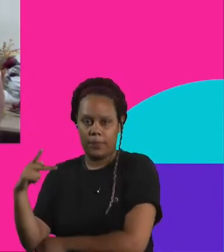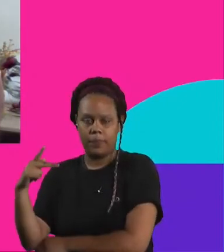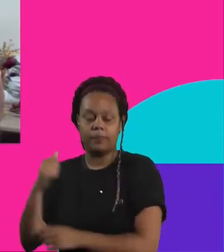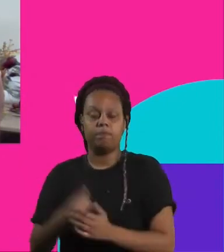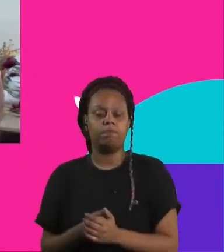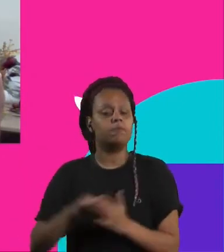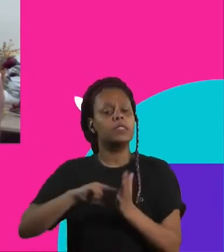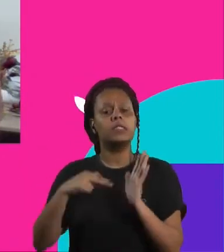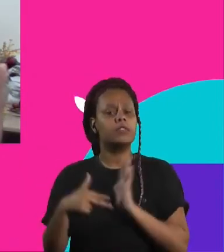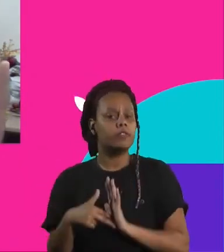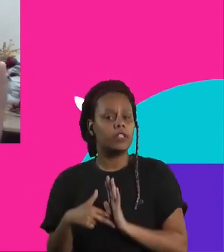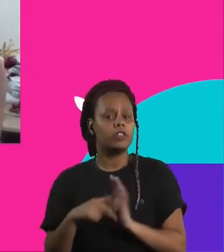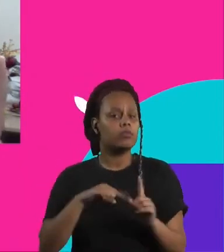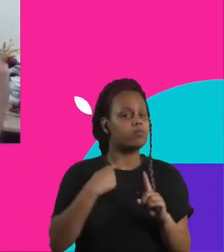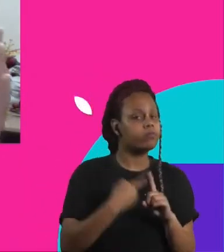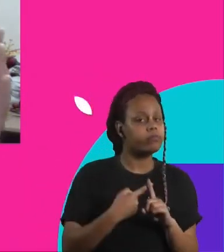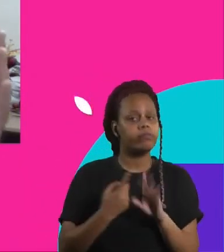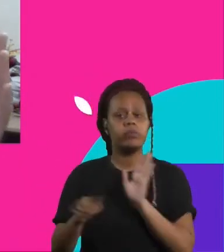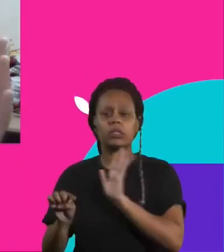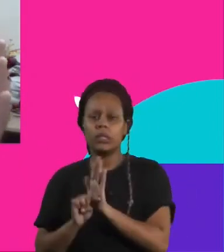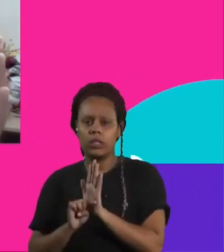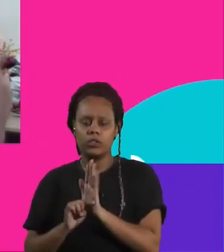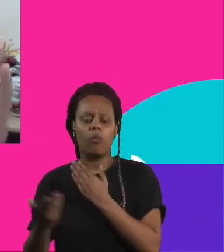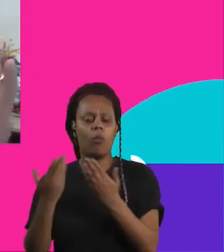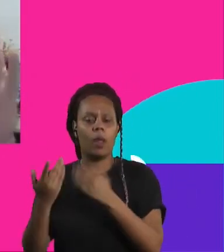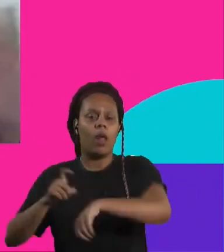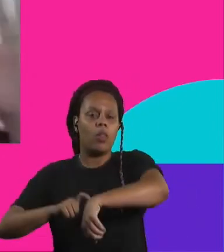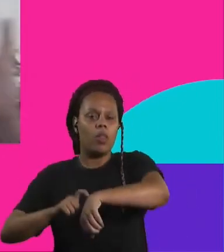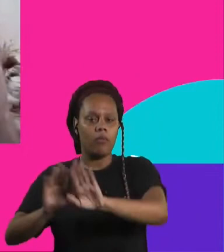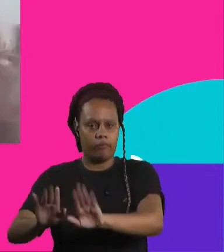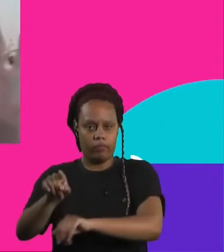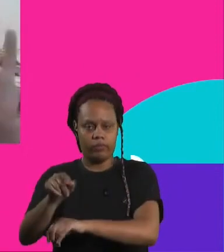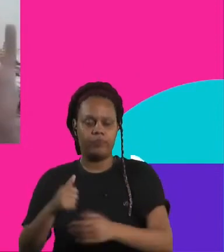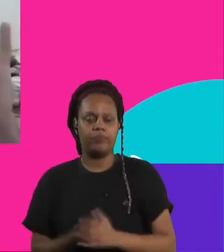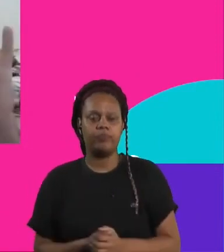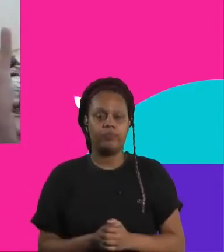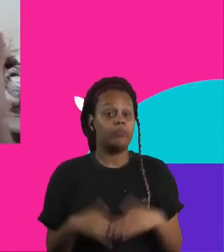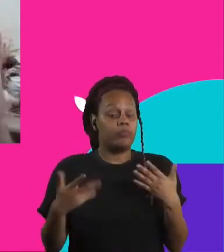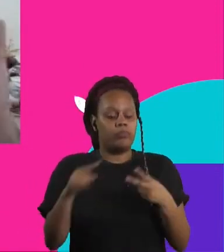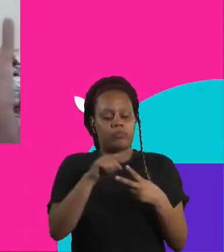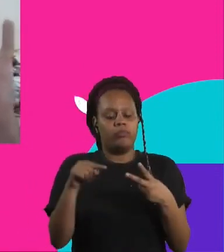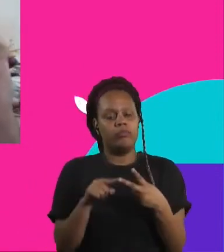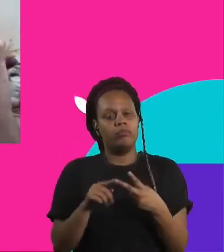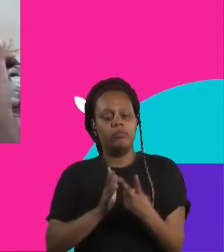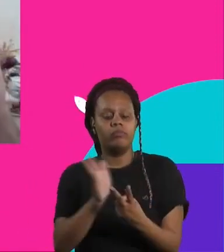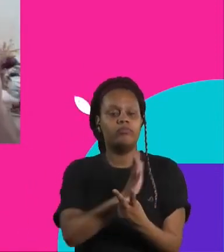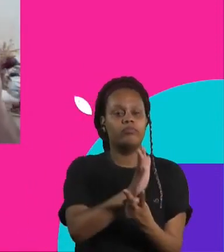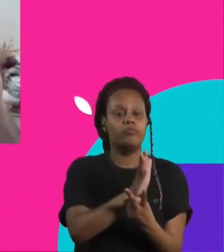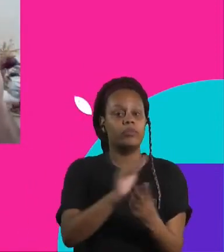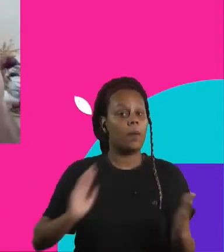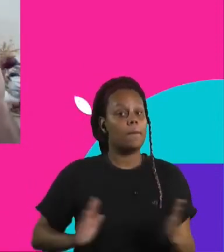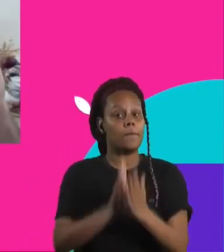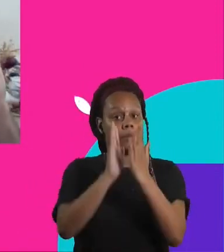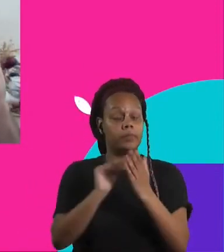significativo o IDEB ao longo do tempo que ele ficou lá intervindo naquele lugar. Então, são duas, mais ou menos, visões gerais de impacto, ou seja,